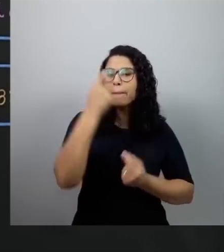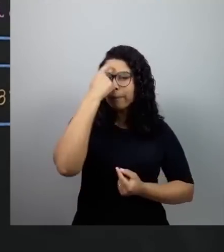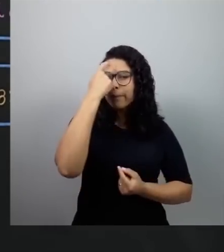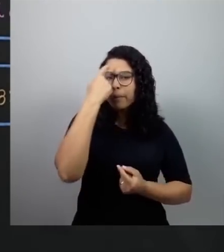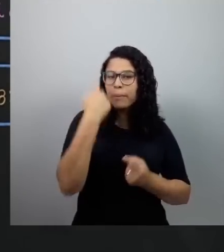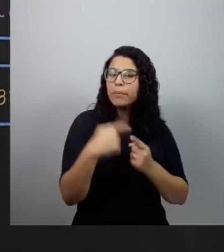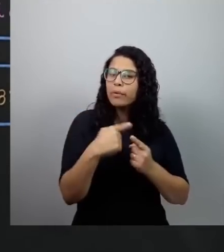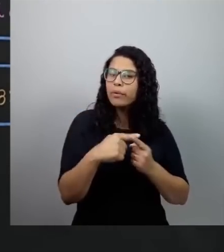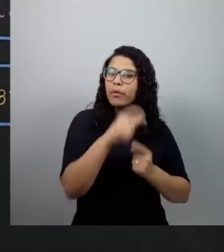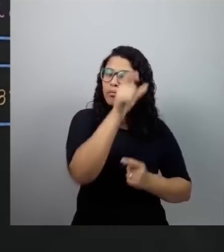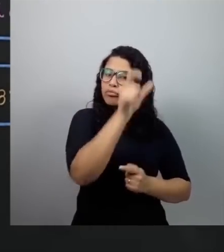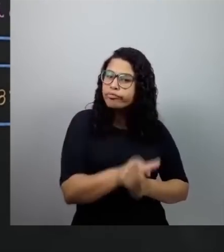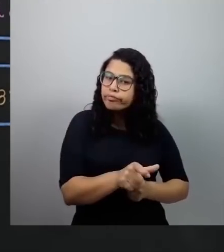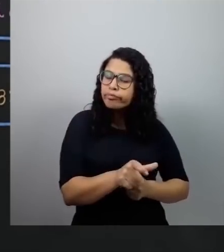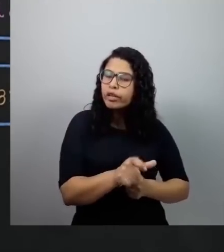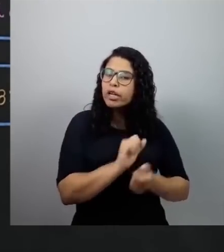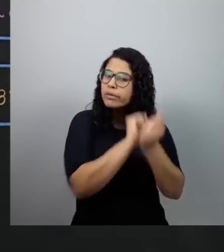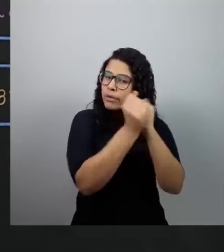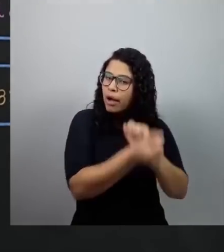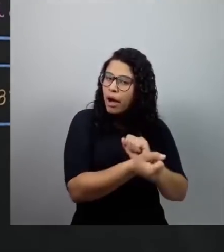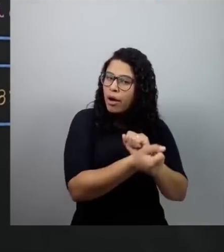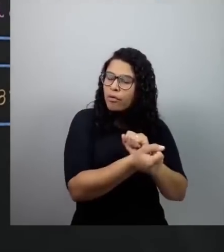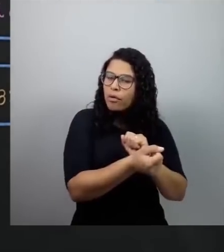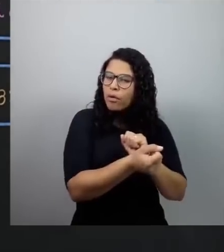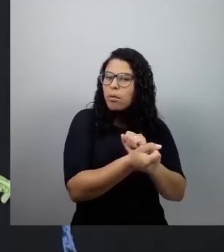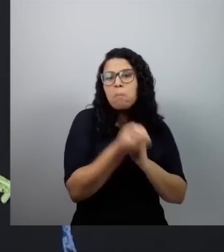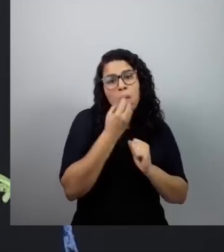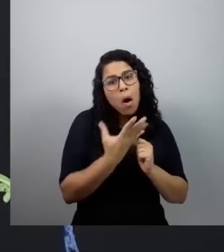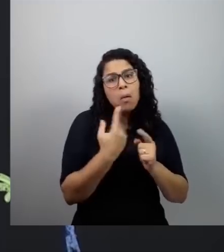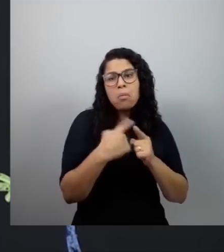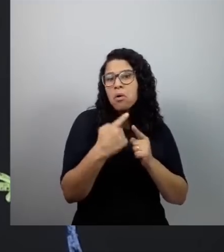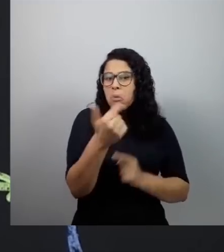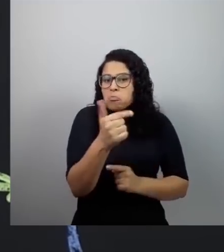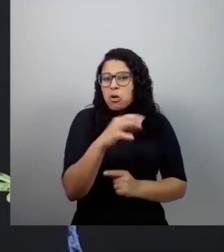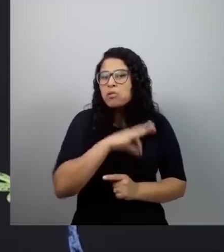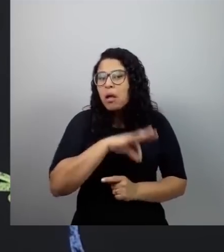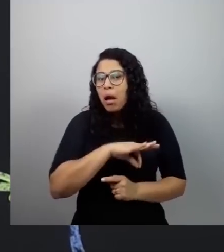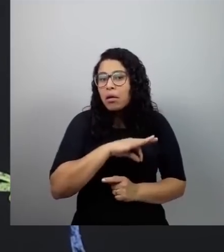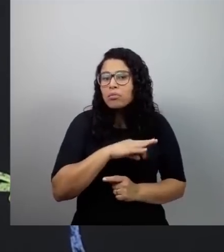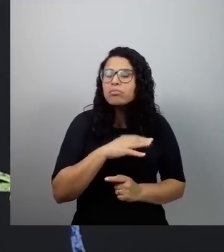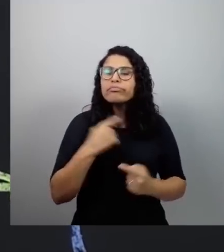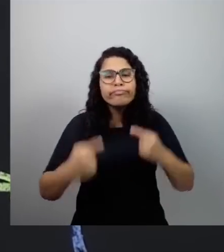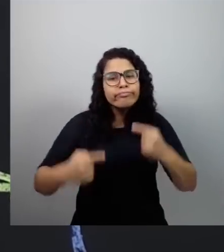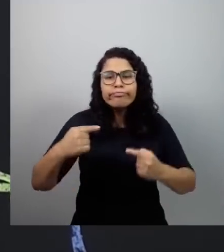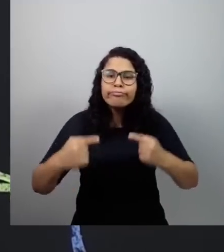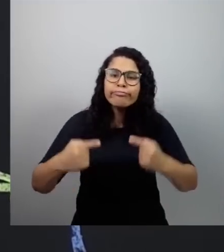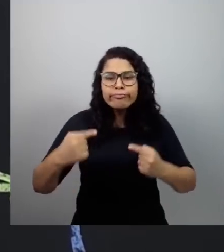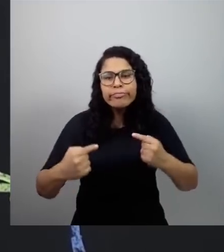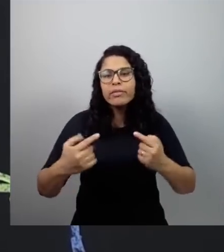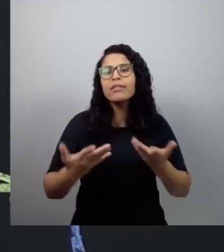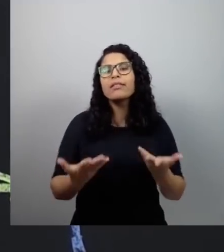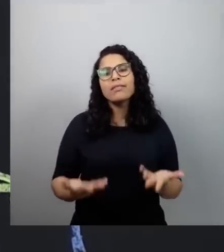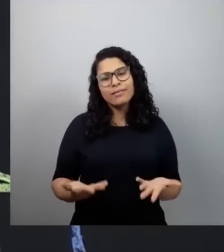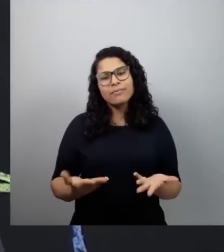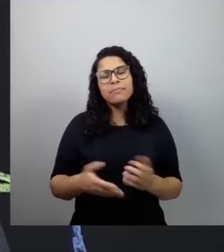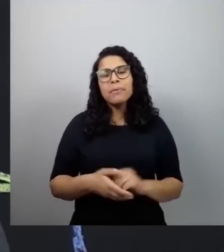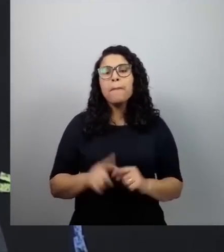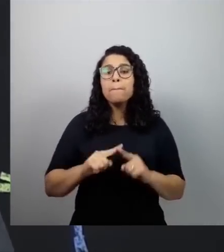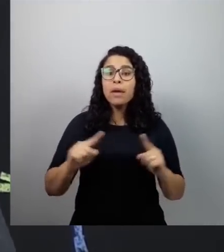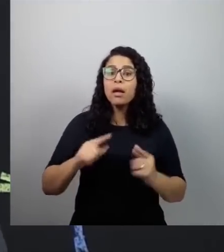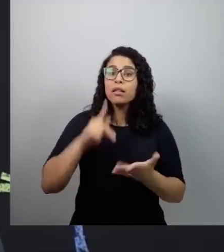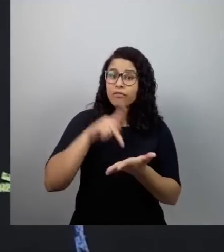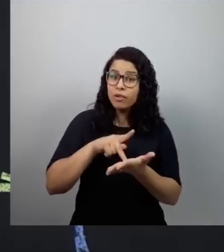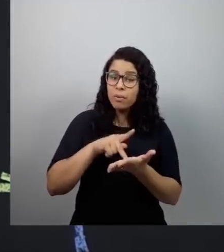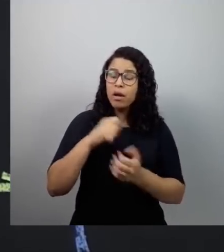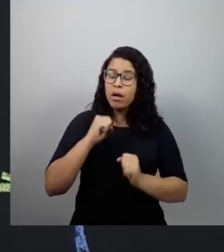ele é uma mercadoria, ele quase não consumia, porque não recebia salário. Apesar dessa polêmica, desse debate, o que eu posso afirmar para vocês é que as